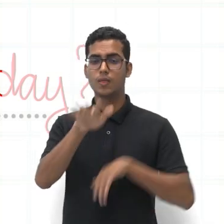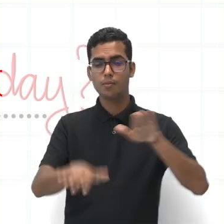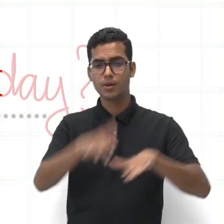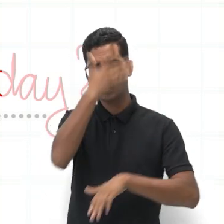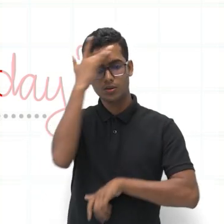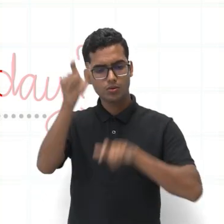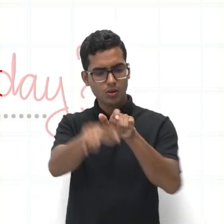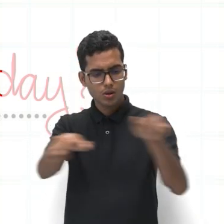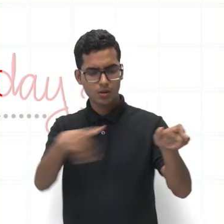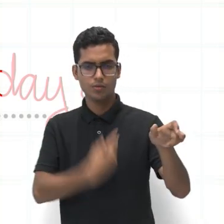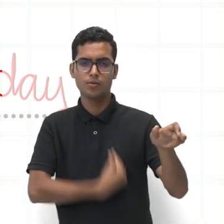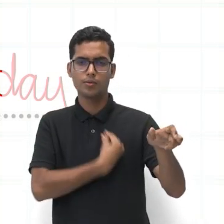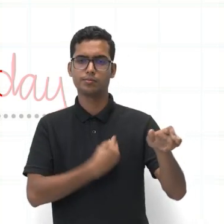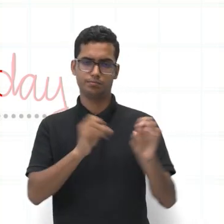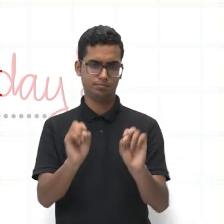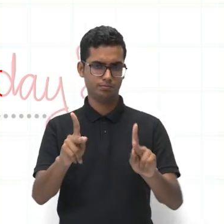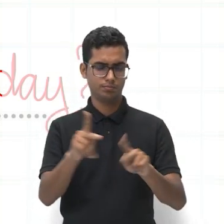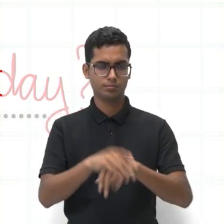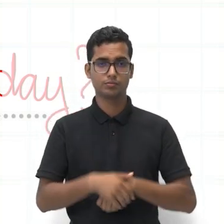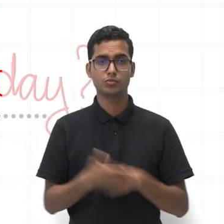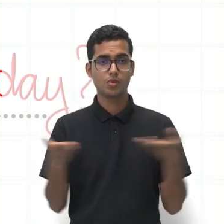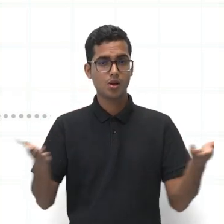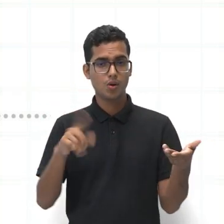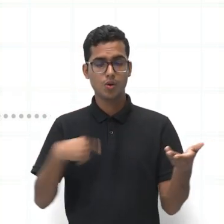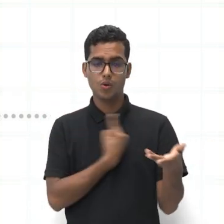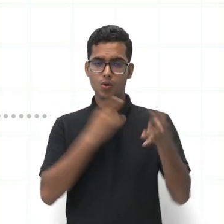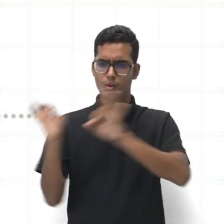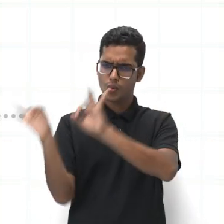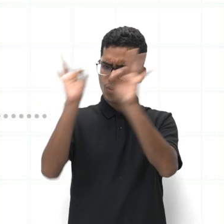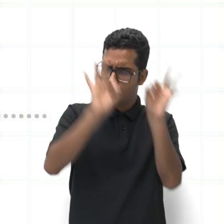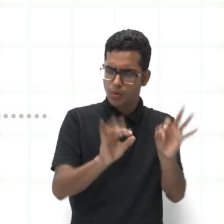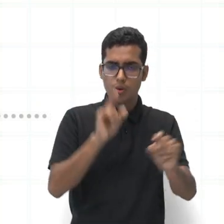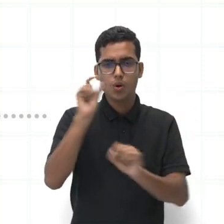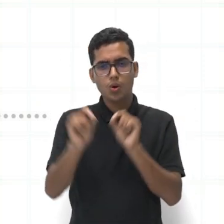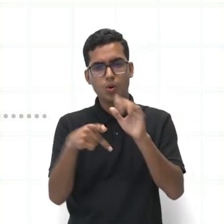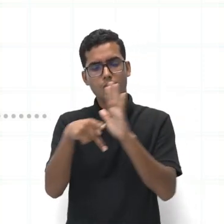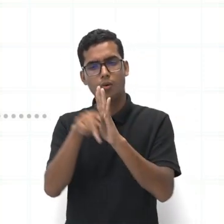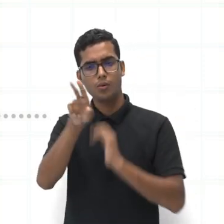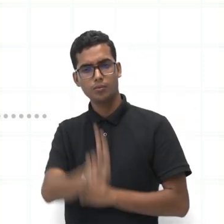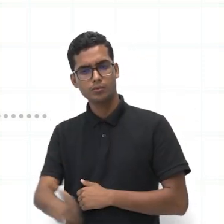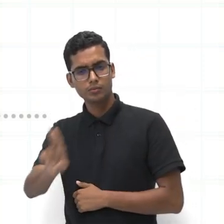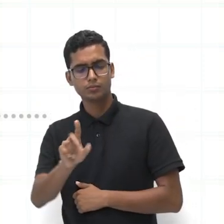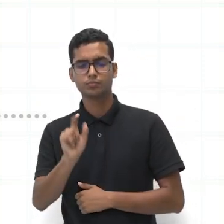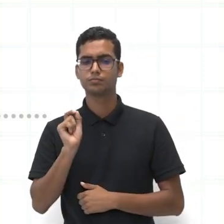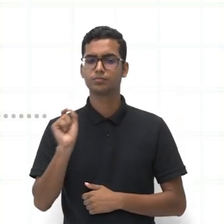pessoa, tá? Vamos agora fazer usando,